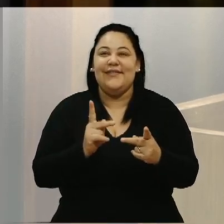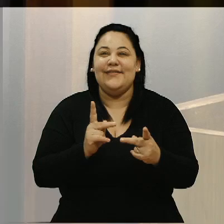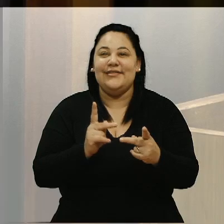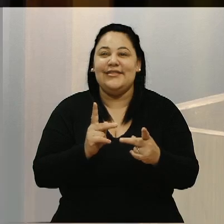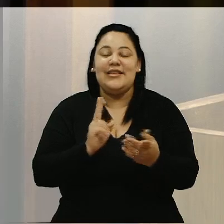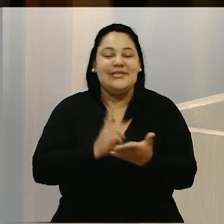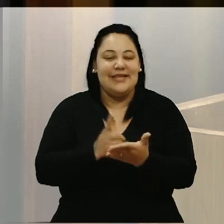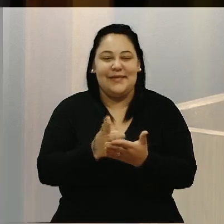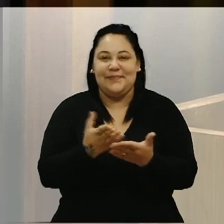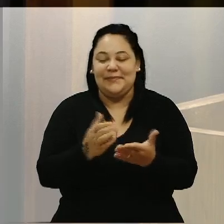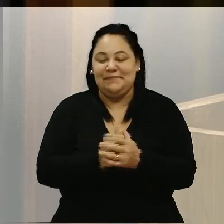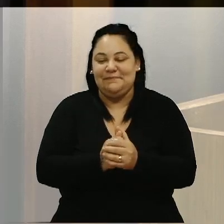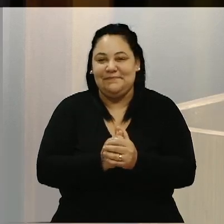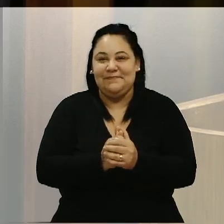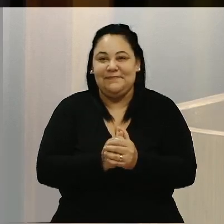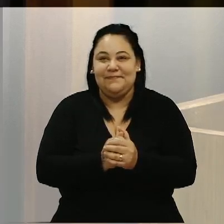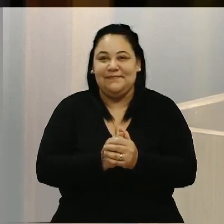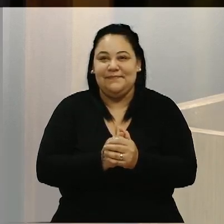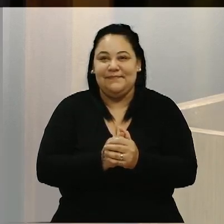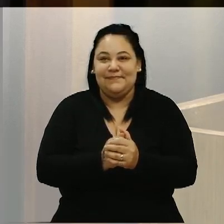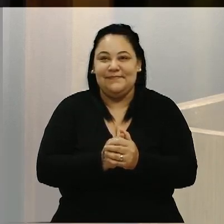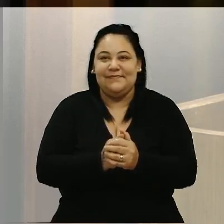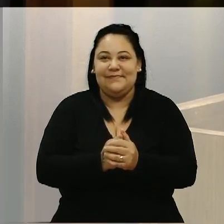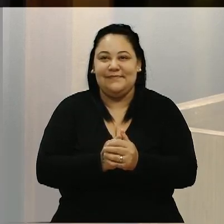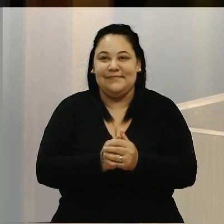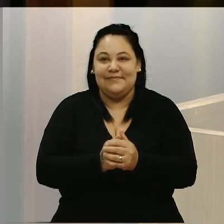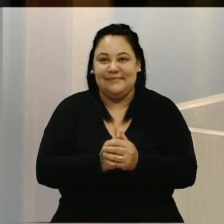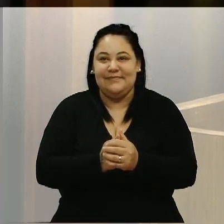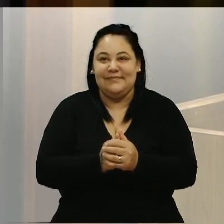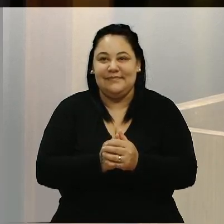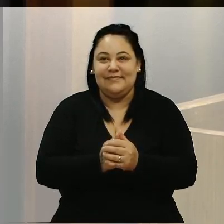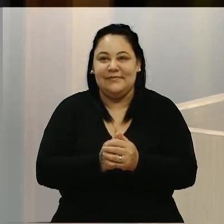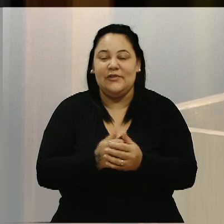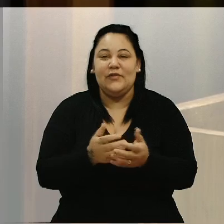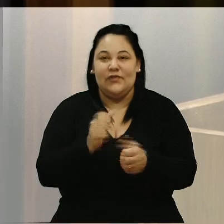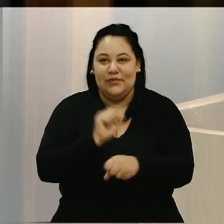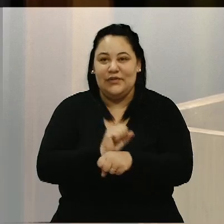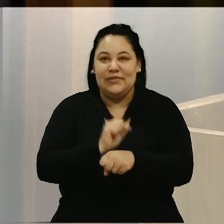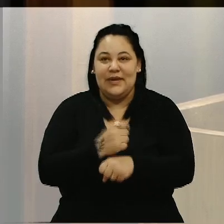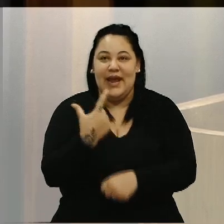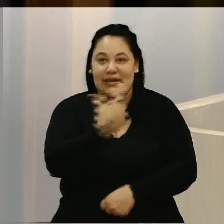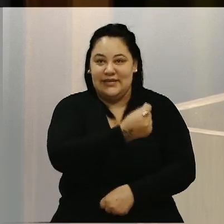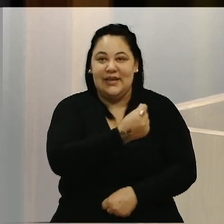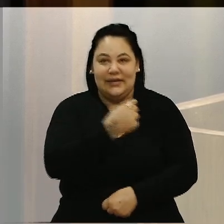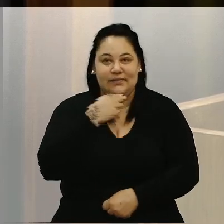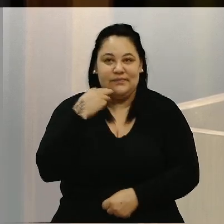Eu gostaria hoje... Vou esperar eles saírem, tá, presidente?